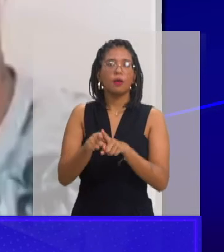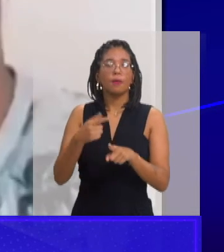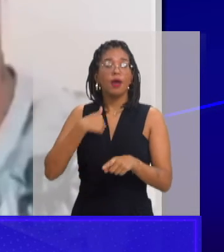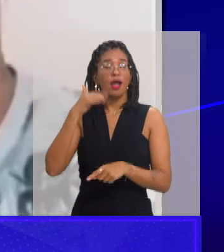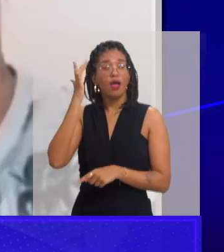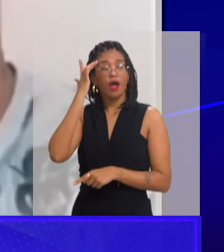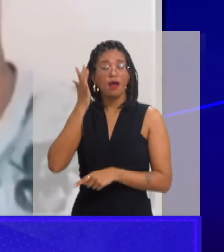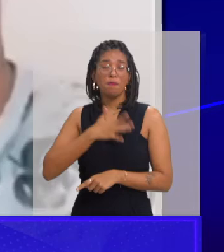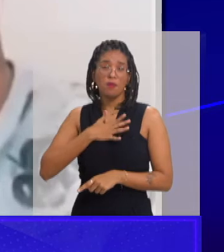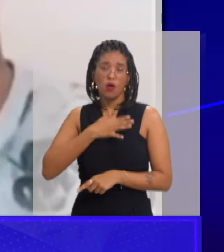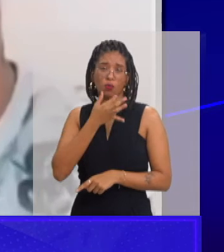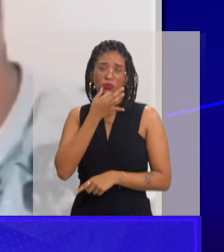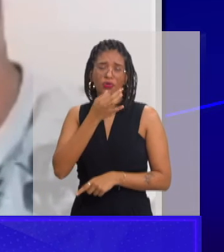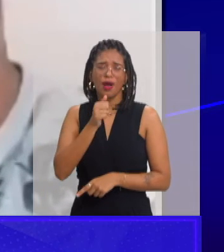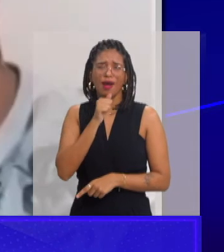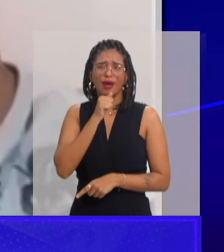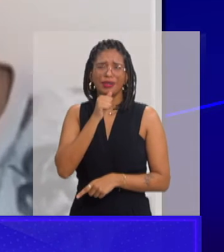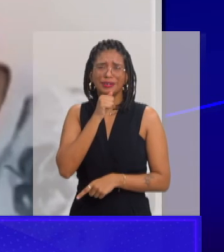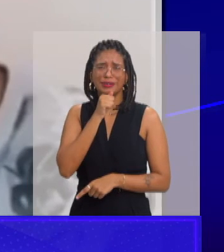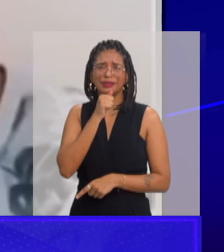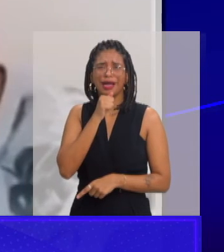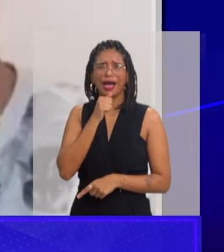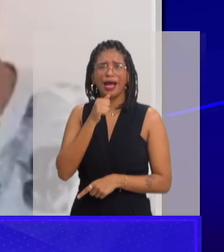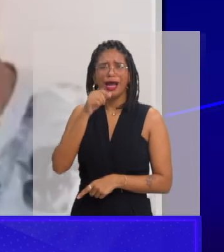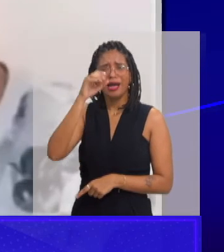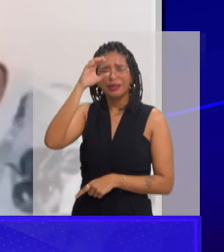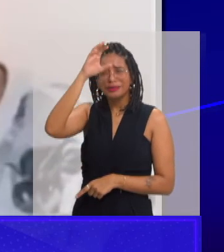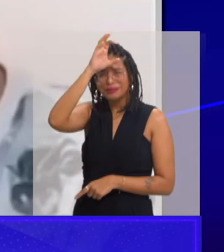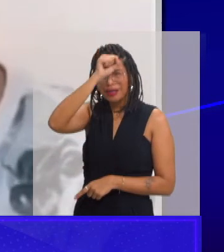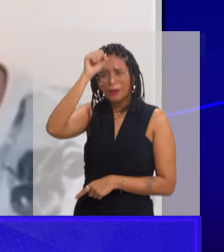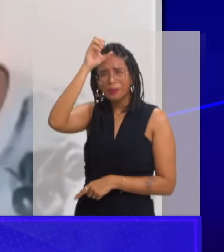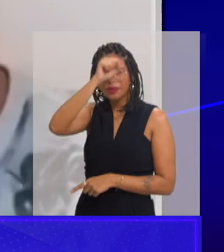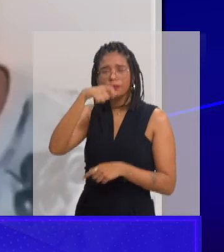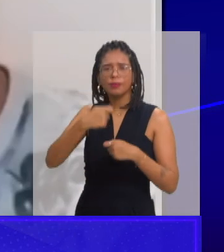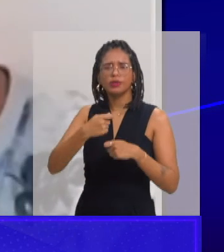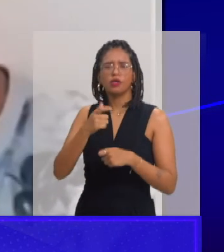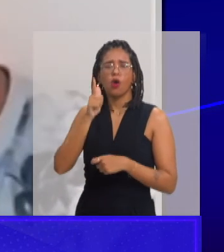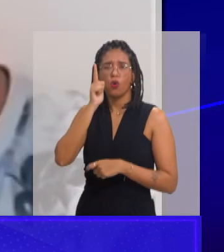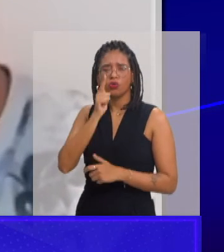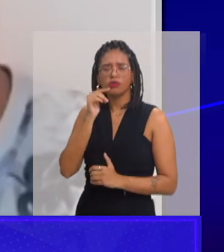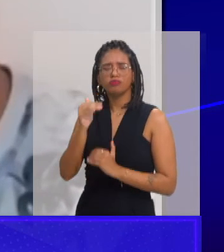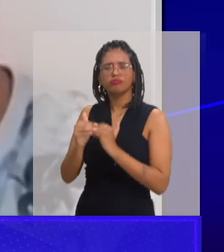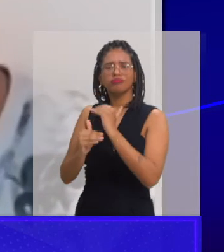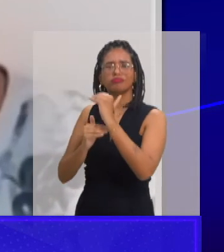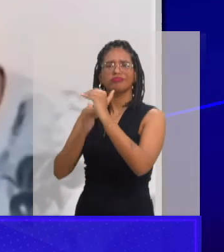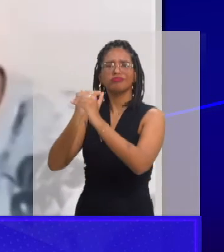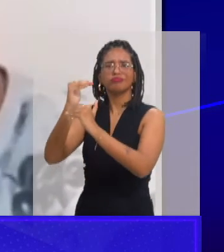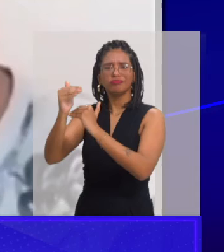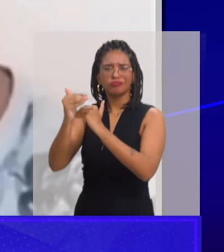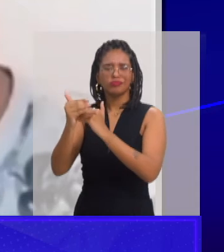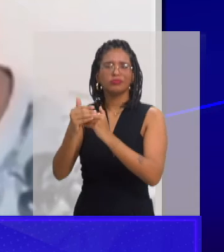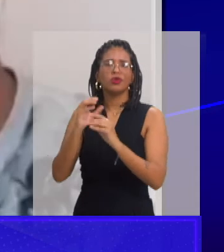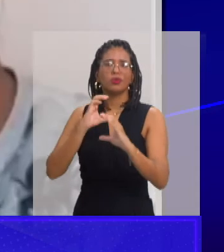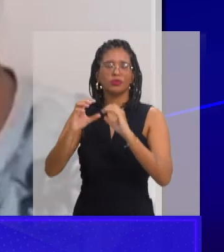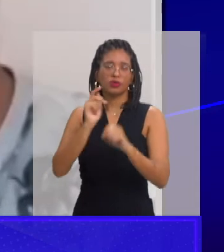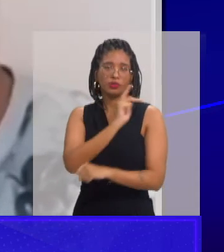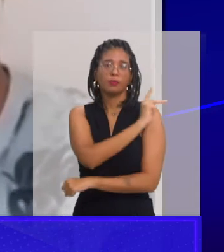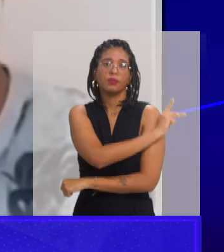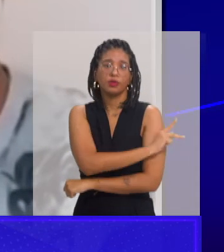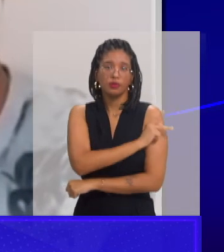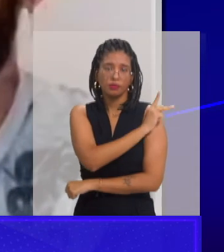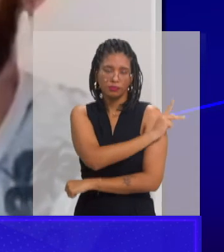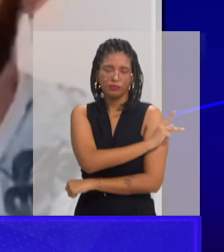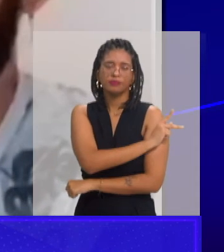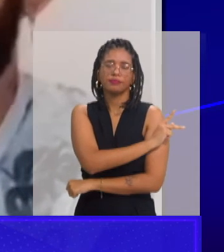incríveis, mas eu ainda acho muito infantil. Tem mais para crescer. A gente ainda está entrando na adolescência da comunicação